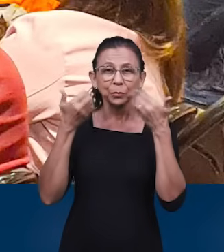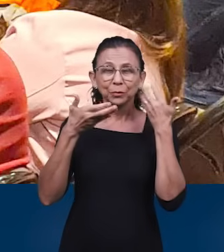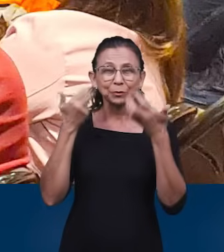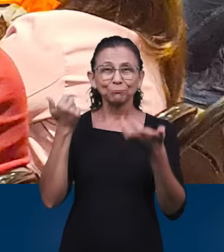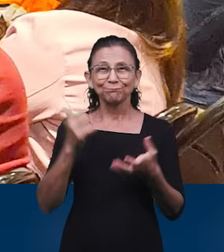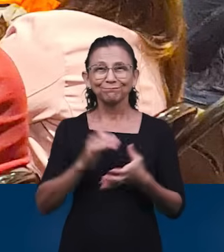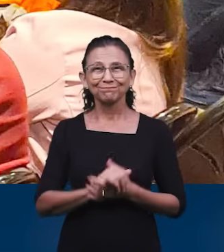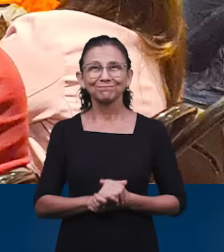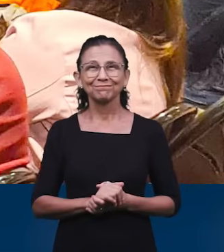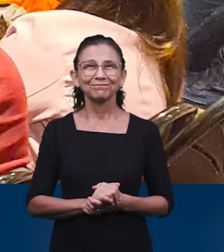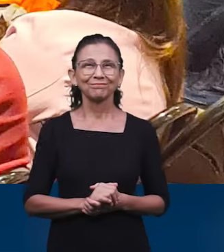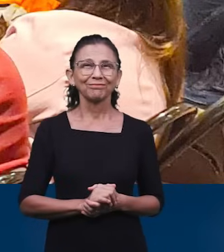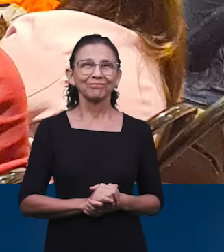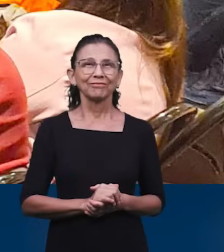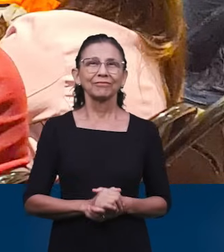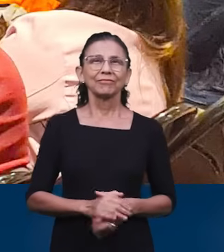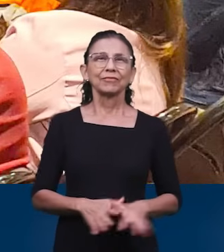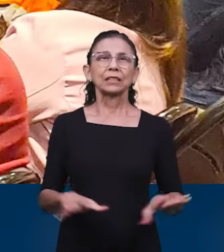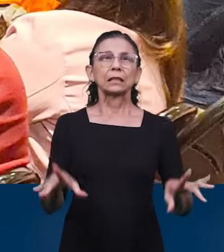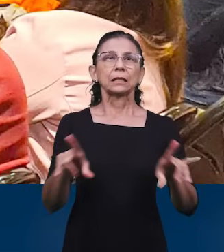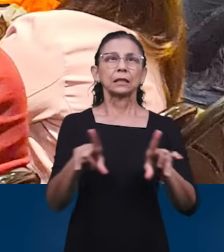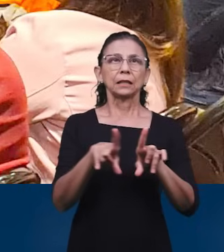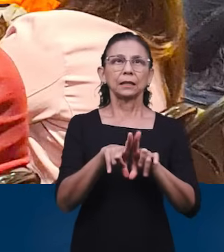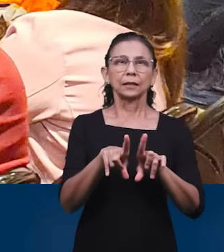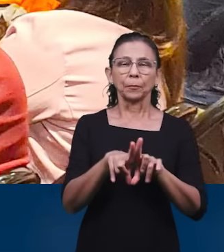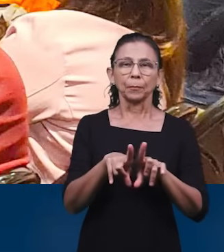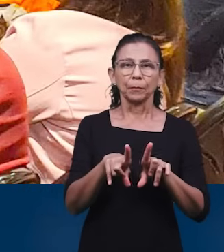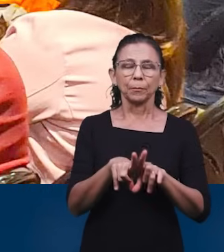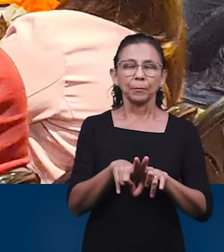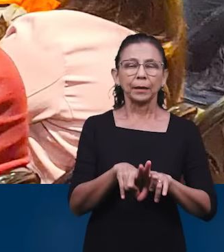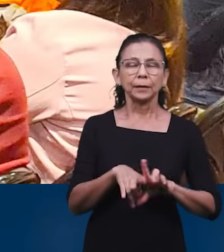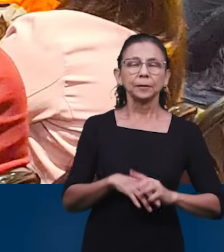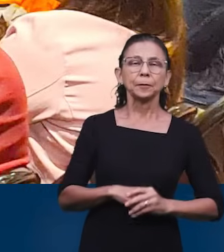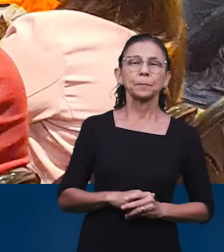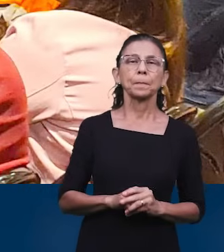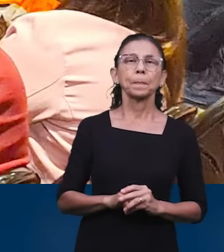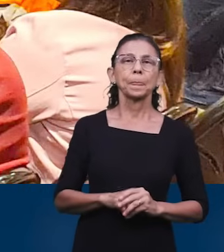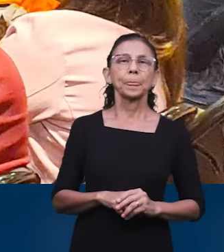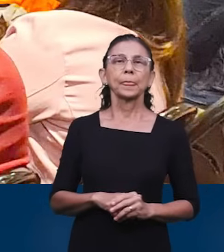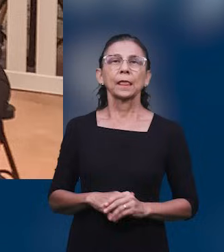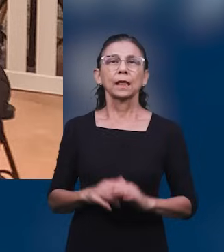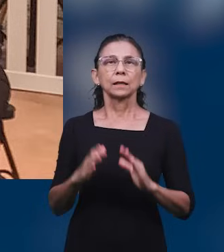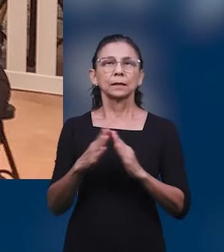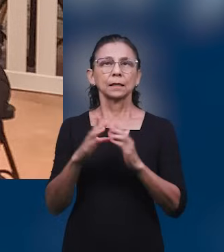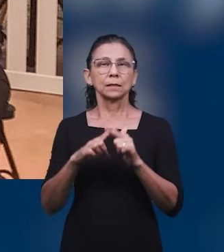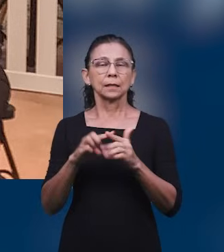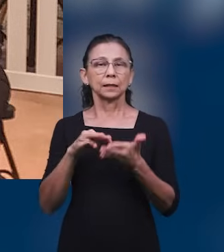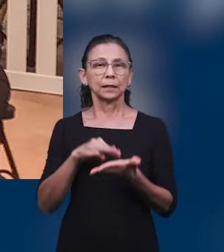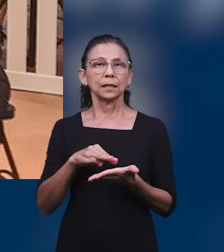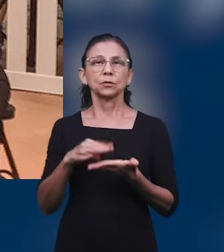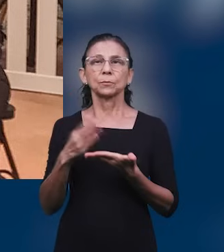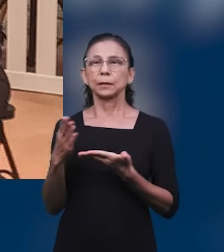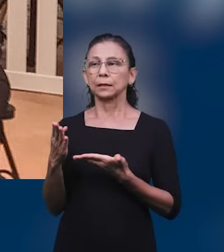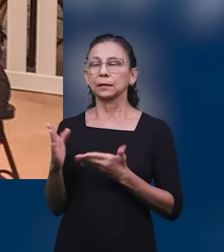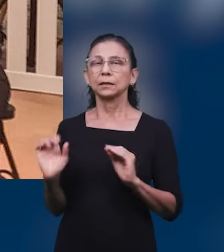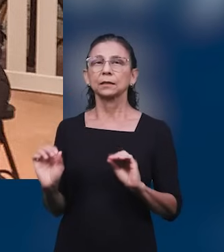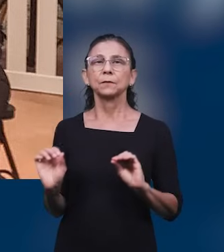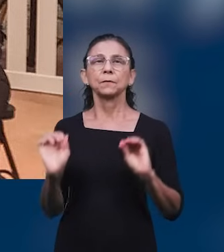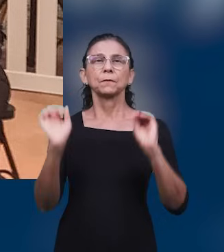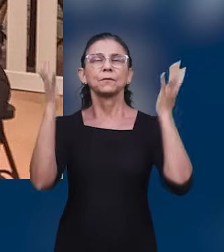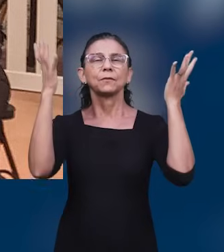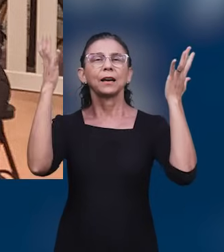E da mesma forma, a igreja de Bournemouth, que está sob responsabilidade do pastor Luiz Brumatti, esteve em festa com as